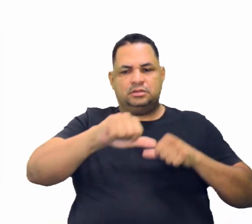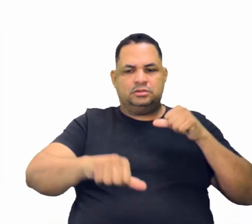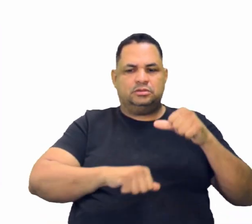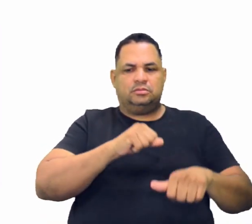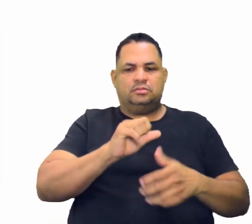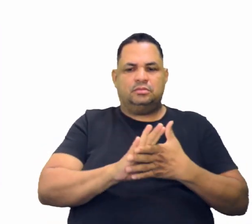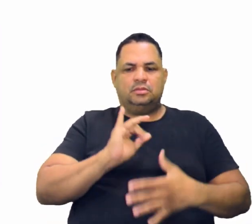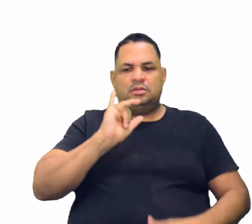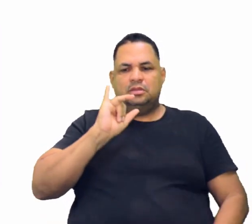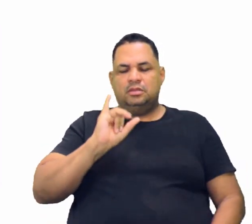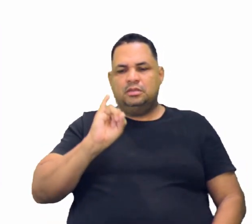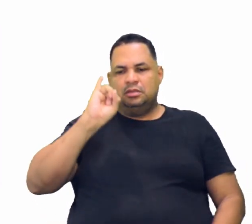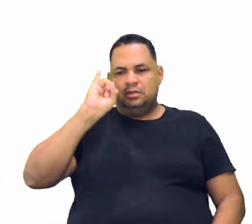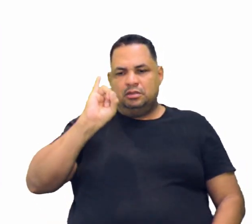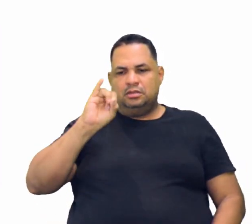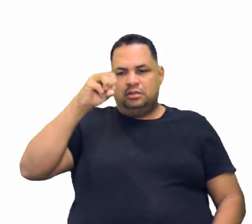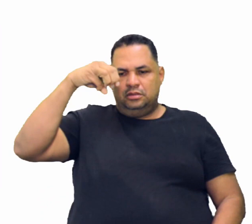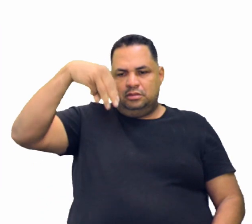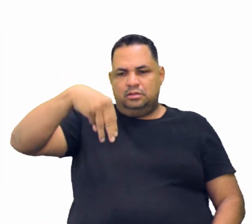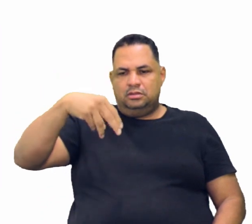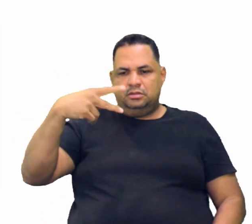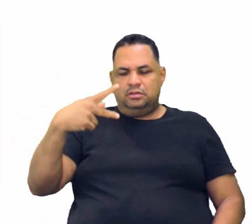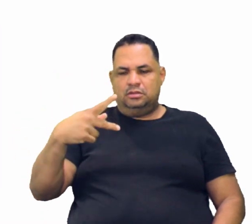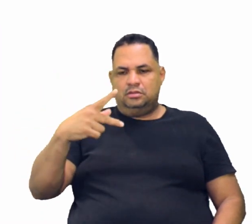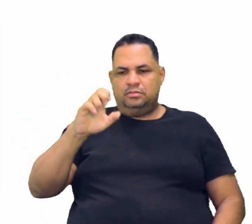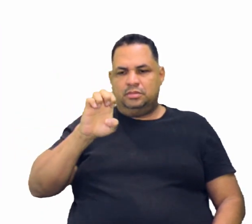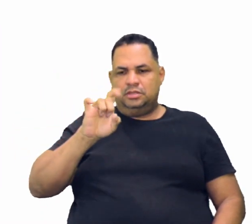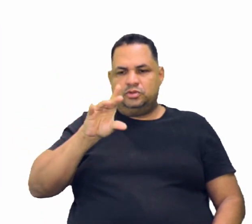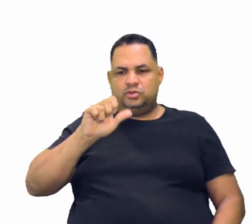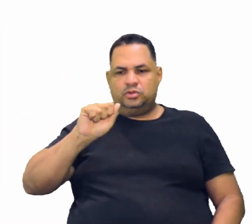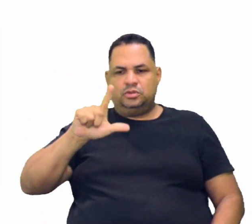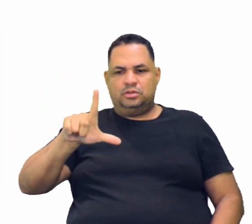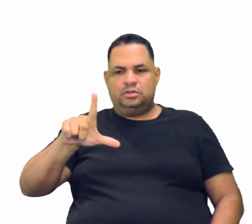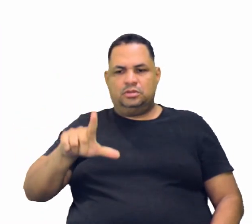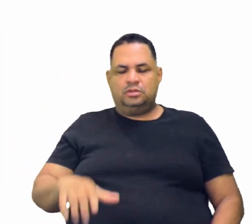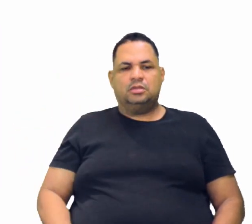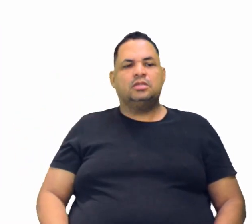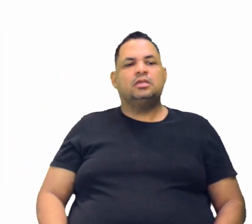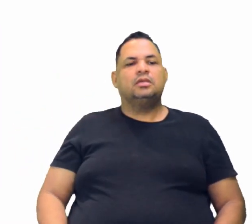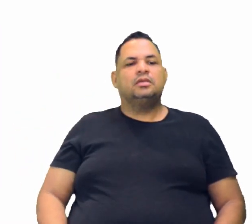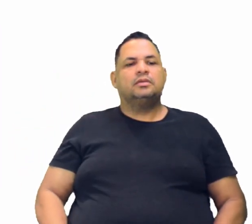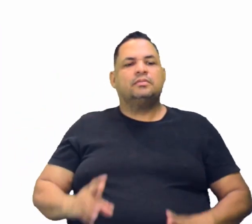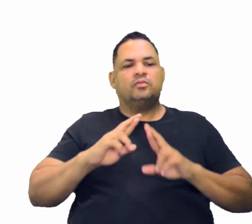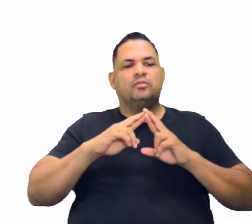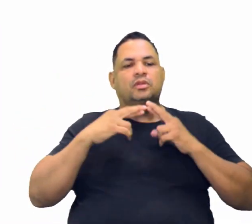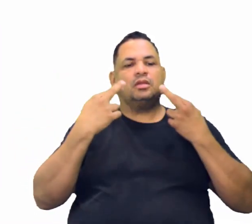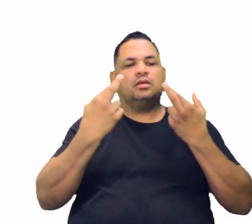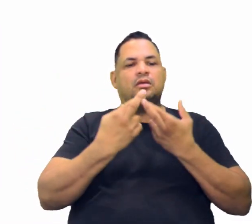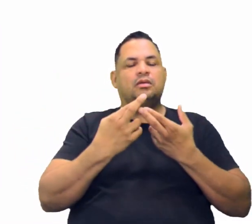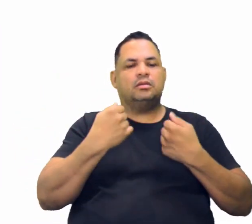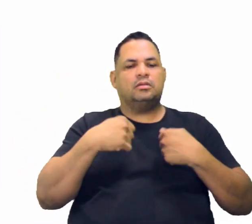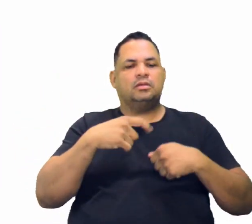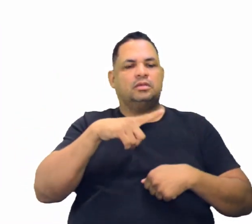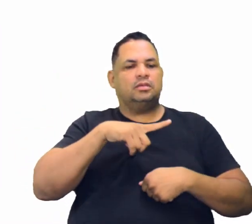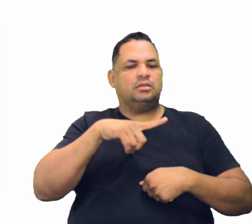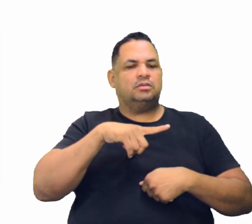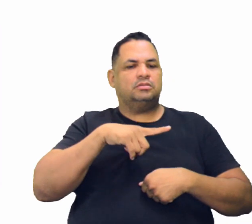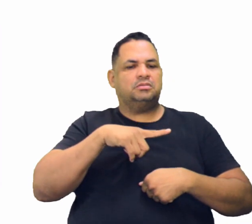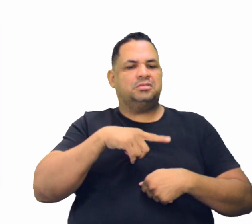amadinho. Tá? O auxiliar vai ficar impessoal. Na reunião, devia haver umas